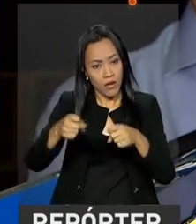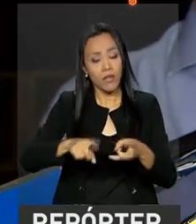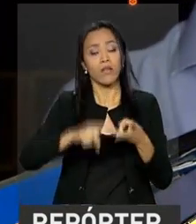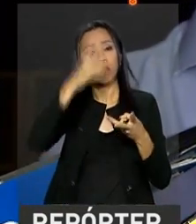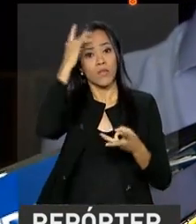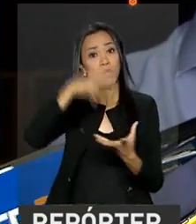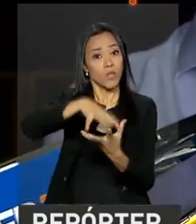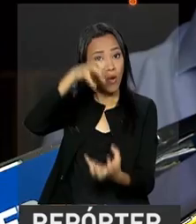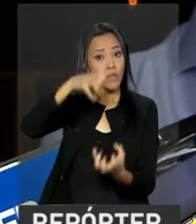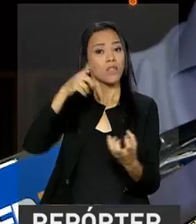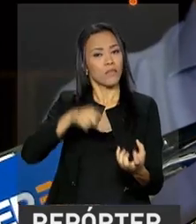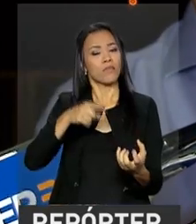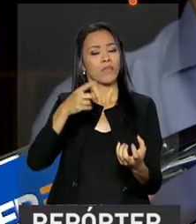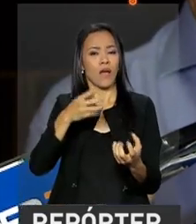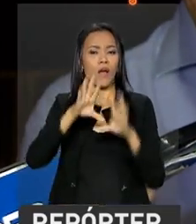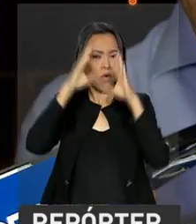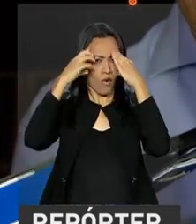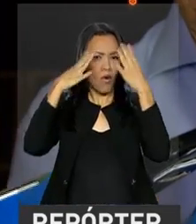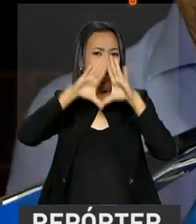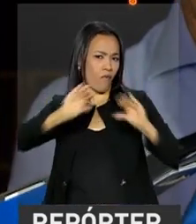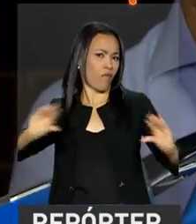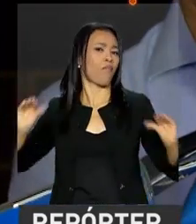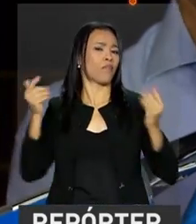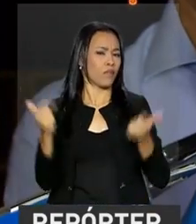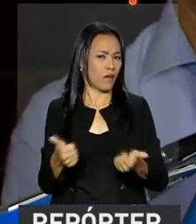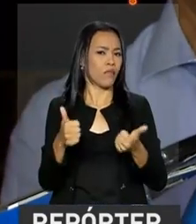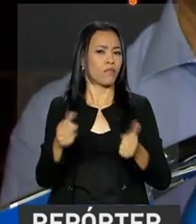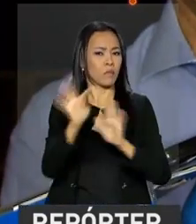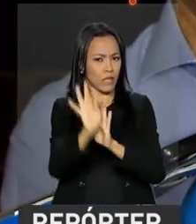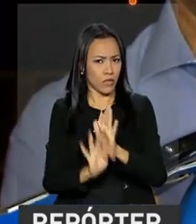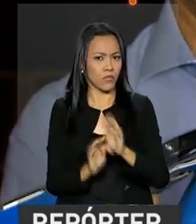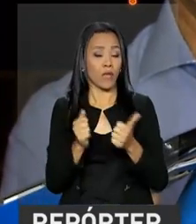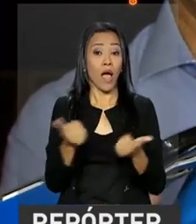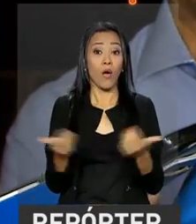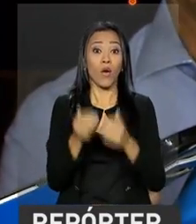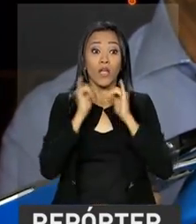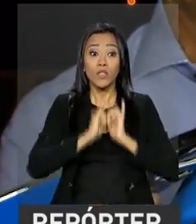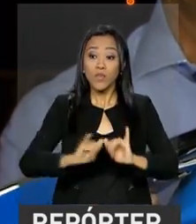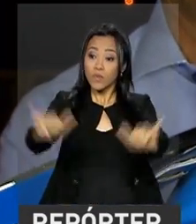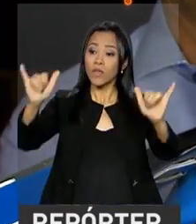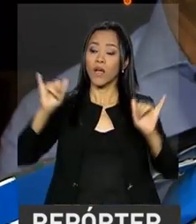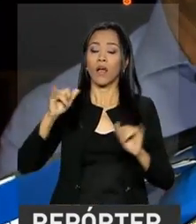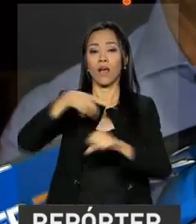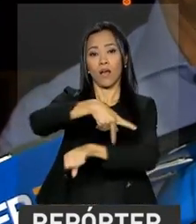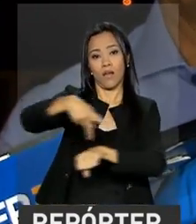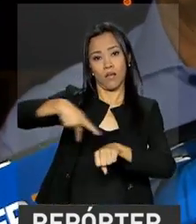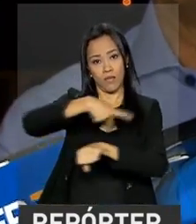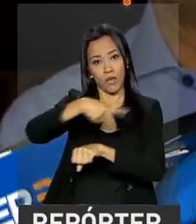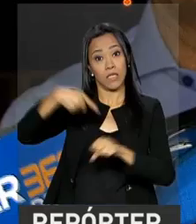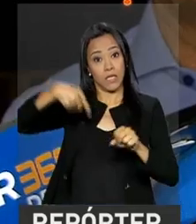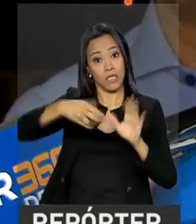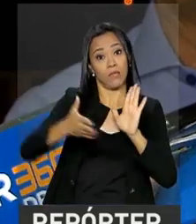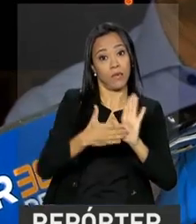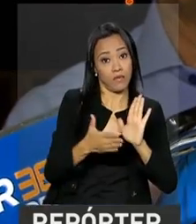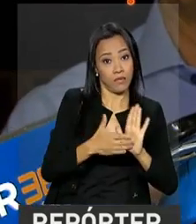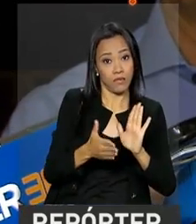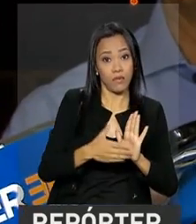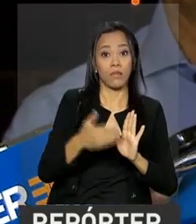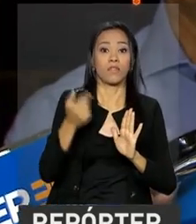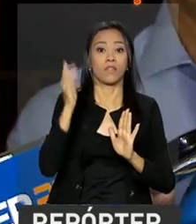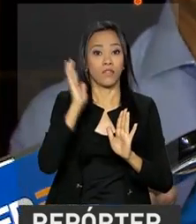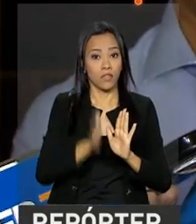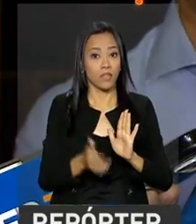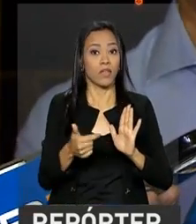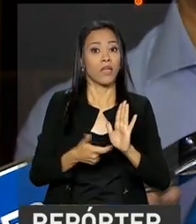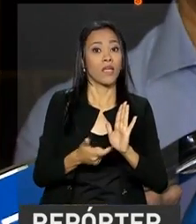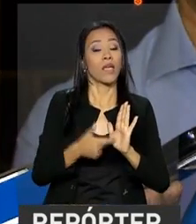muito consequente e muito confortável agora vamos fazer uma grande comunicação para o país desse projeto que é um projeto que se